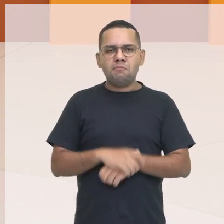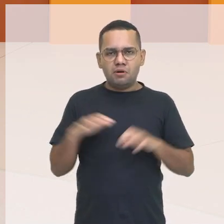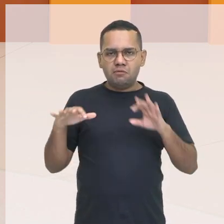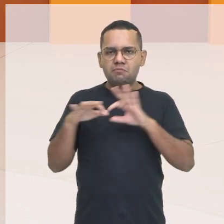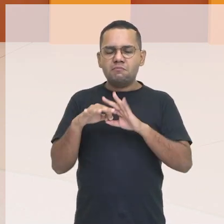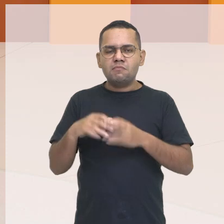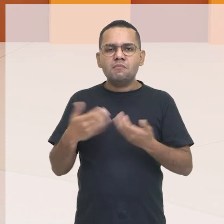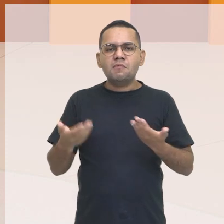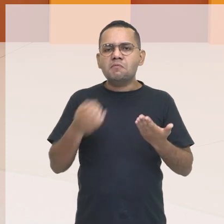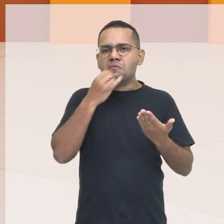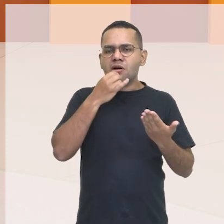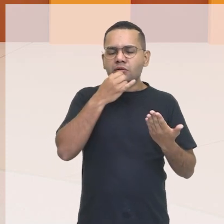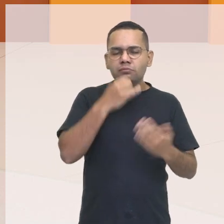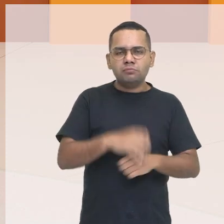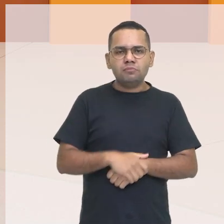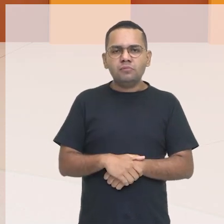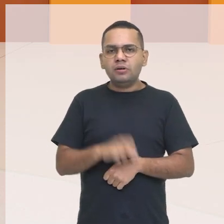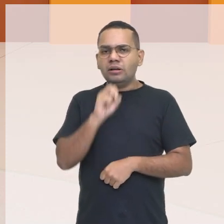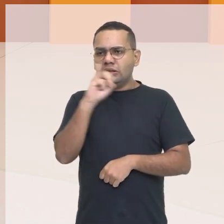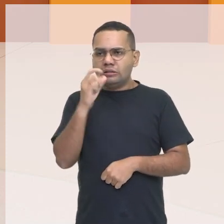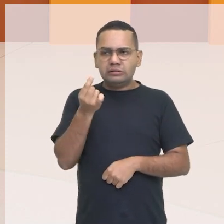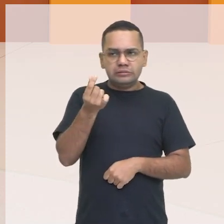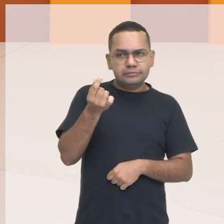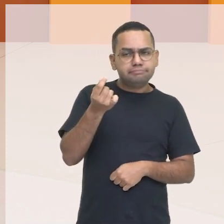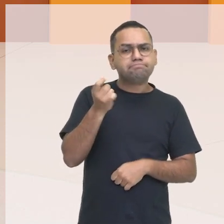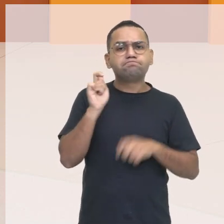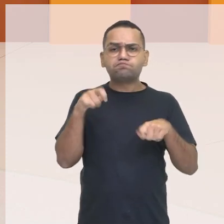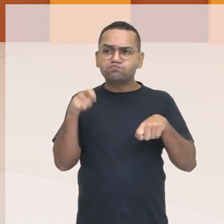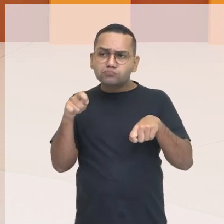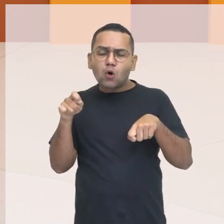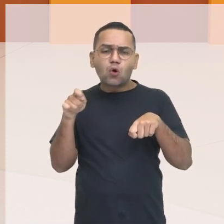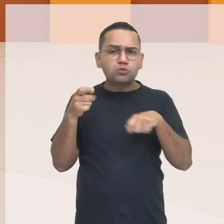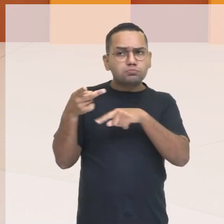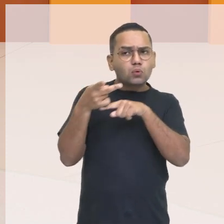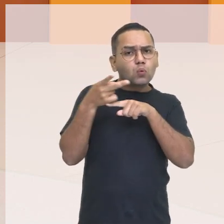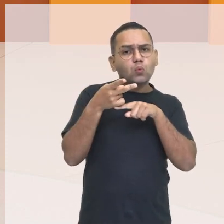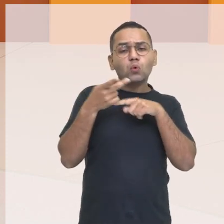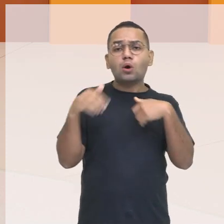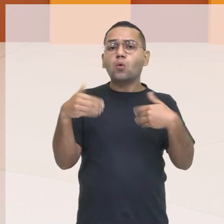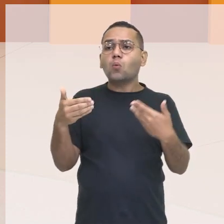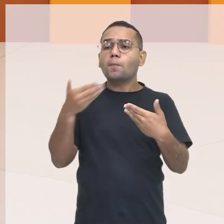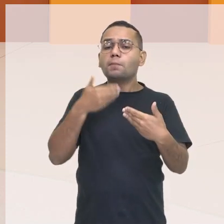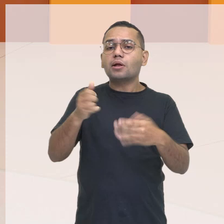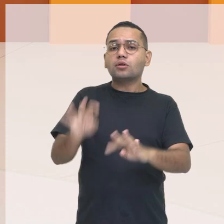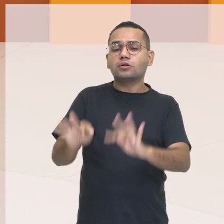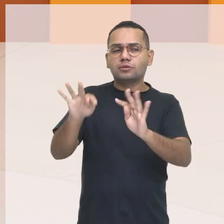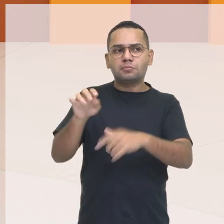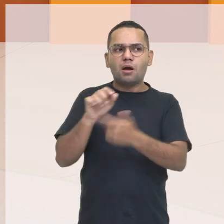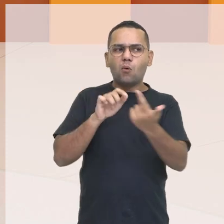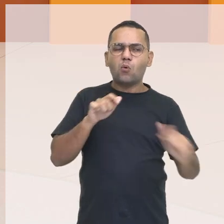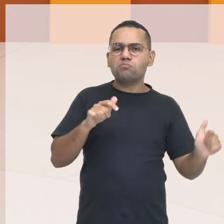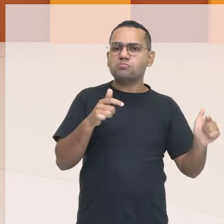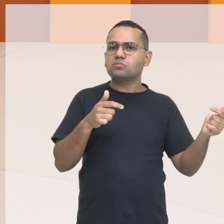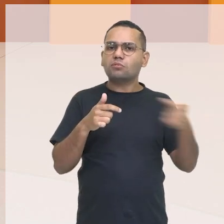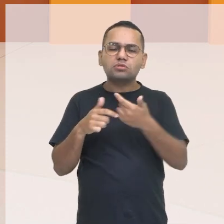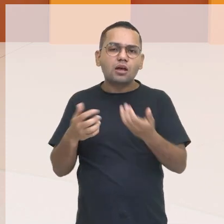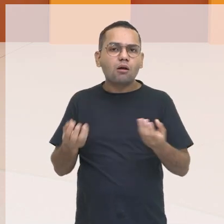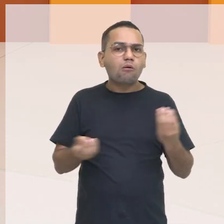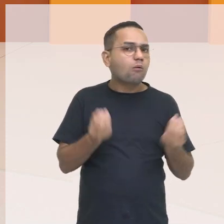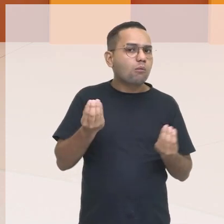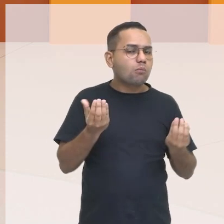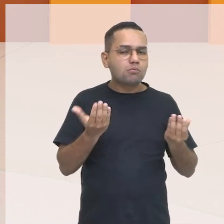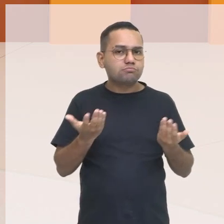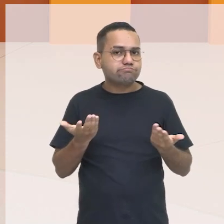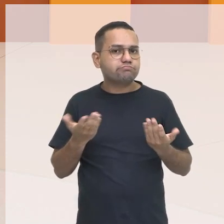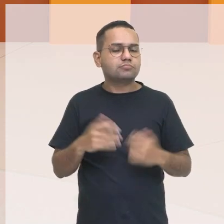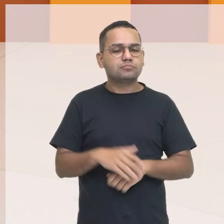dinheiro, procura o melhor que pode, né? O recurso melhor, a melhor tecnologia, mas quem não tem, né? Então vamos ver aqui